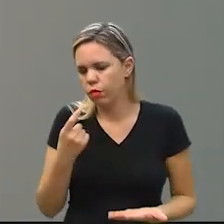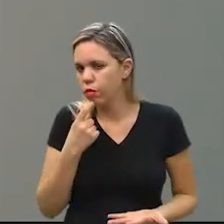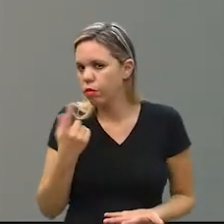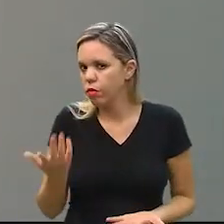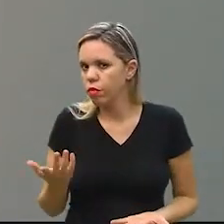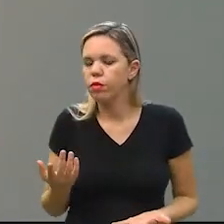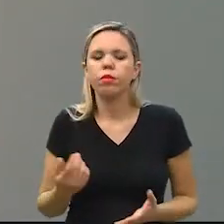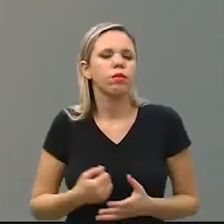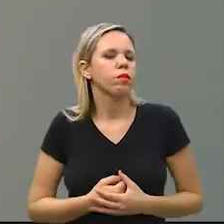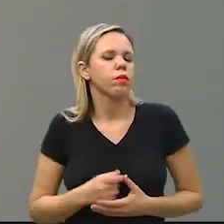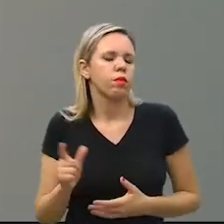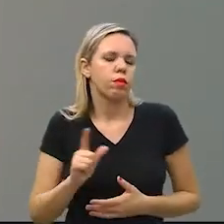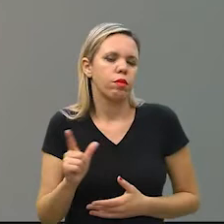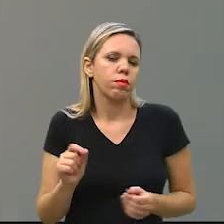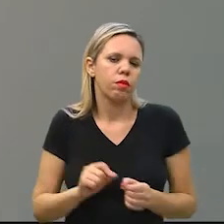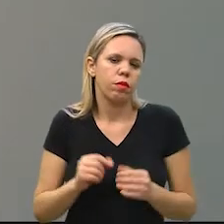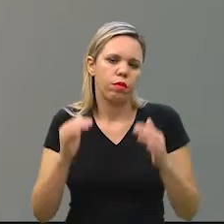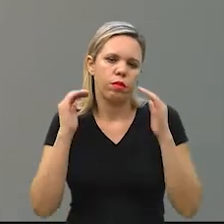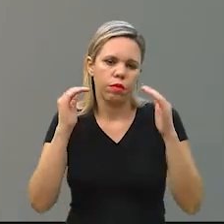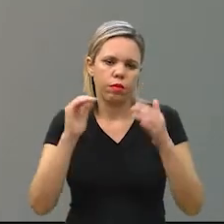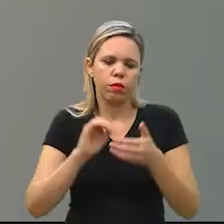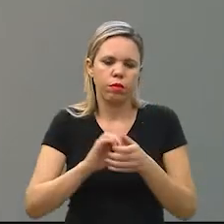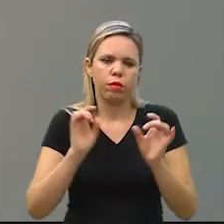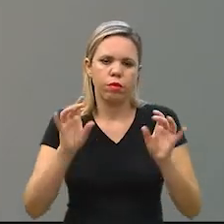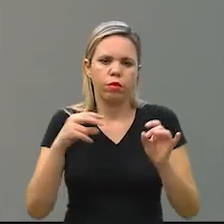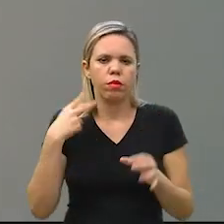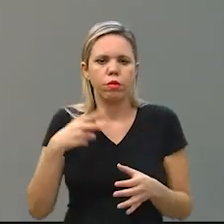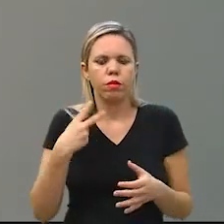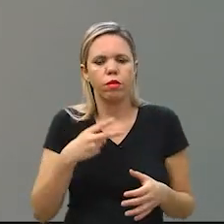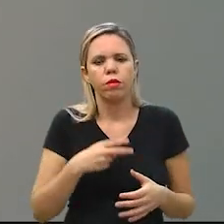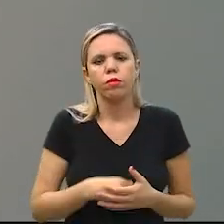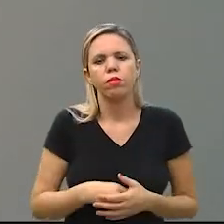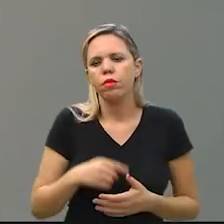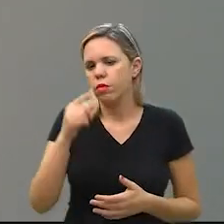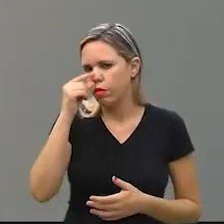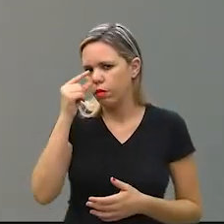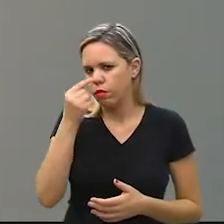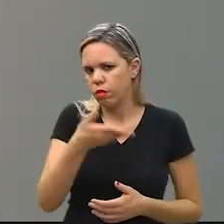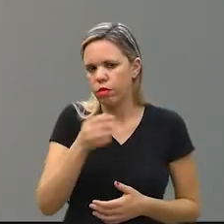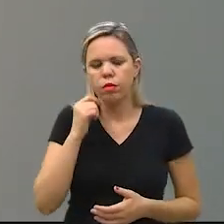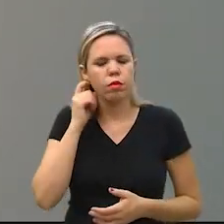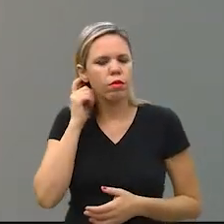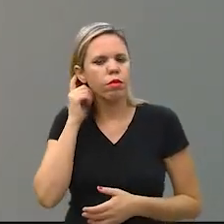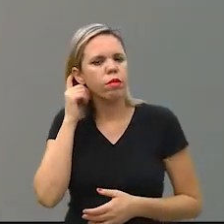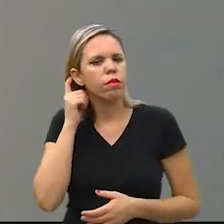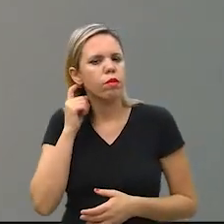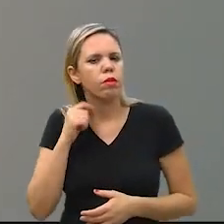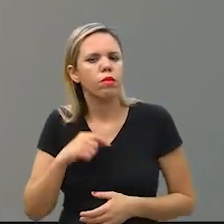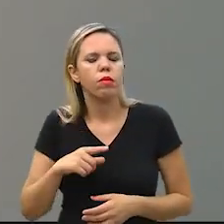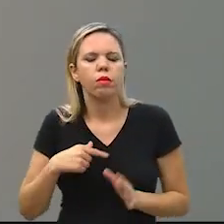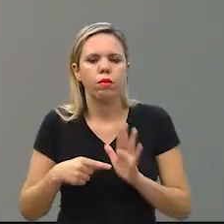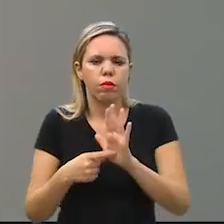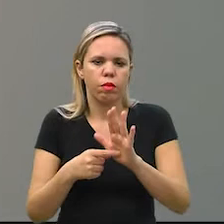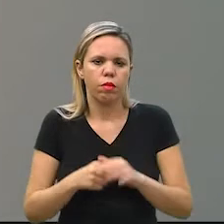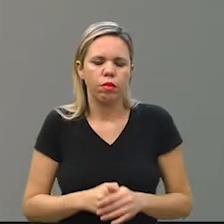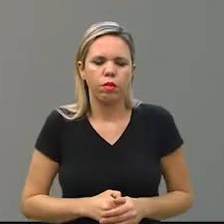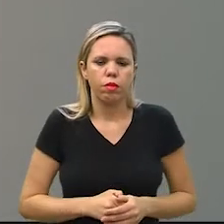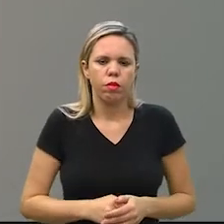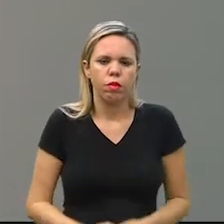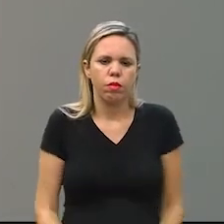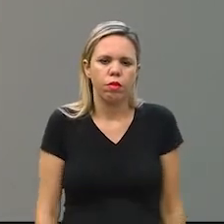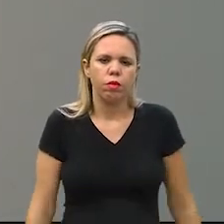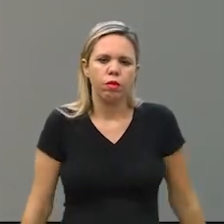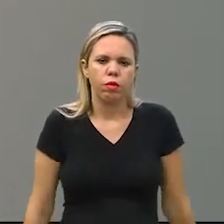e também, lógico, fazer um cumprimento especial ao nosso vereador Arnaldo Salvetti, que tem se demonstrado